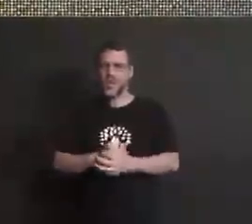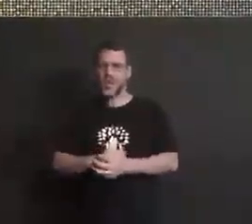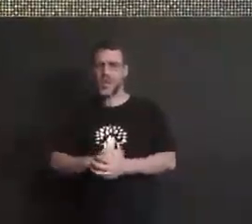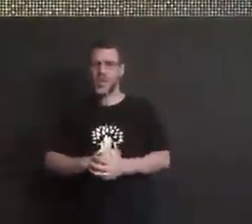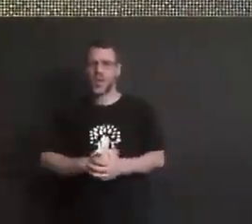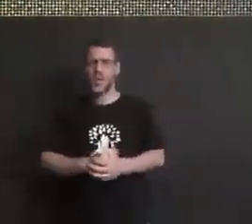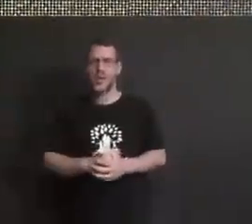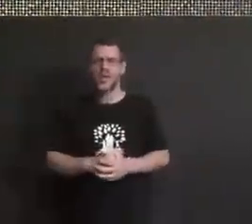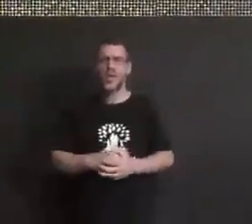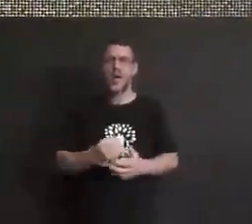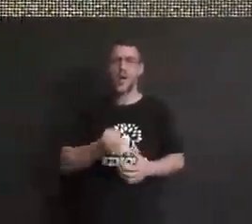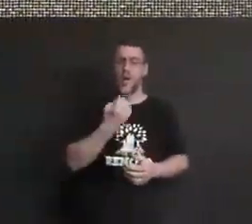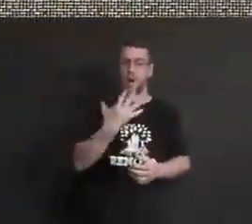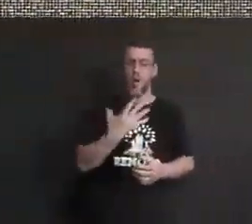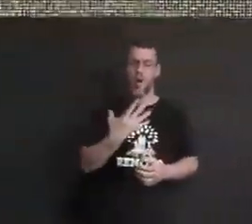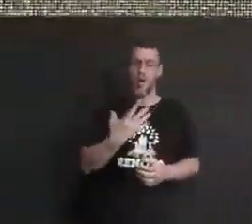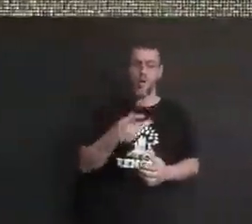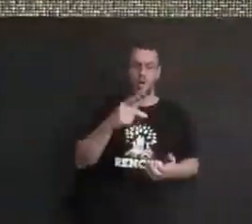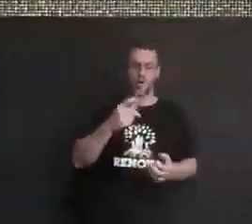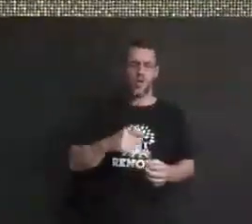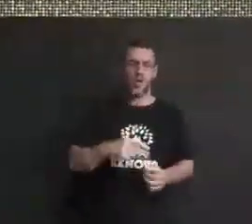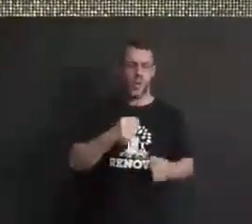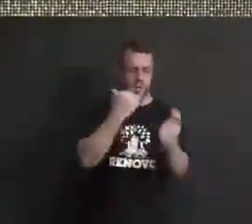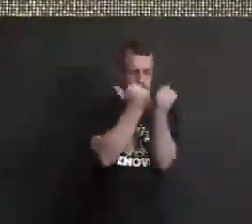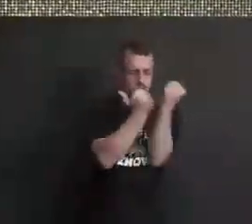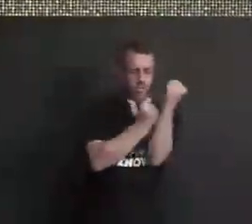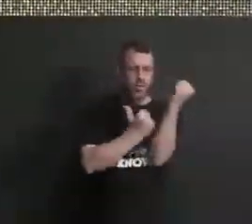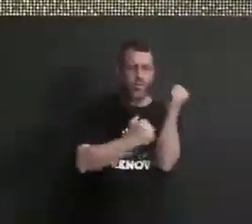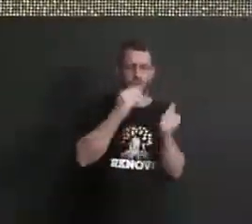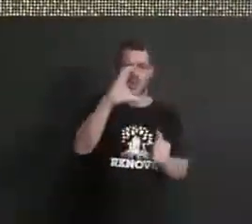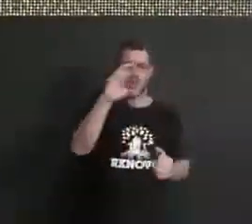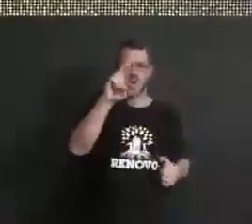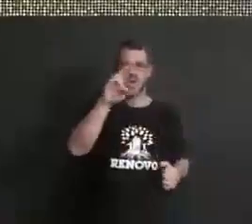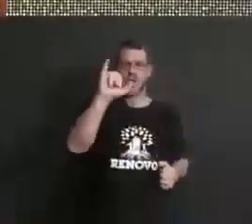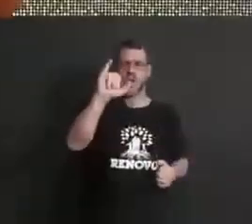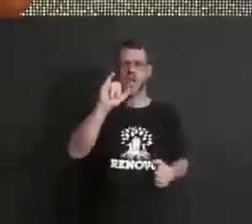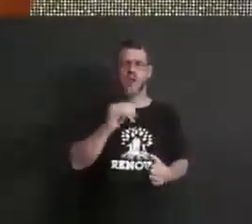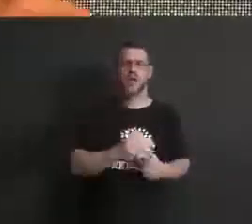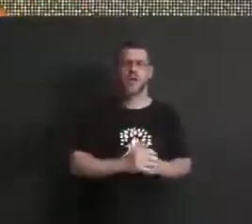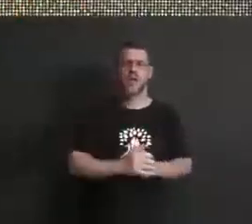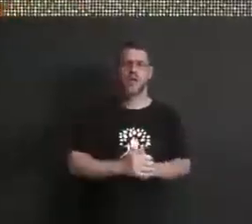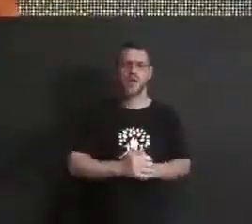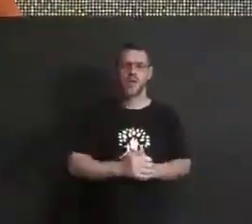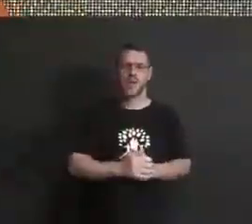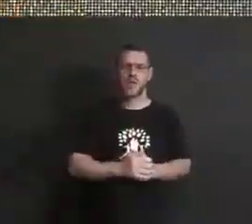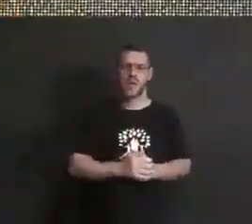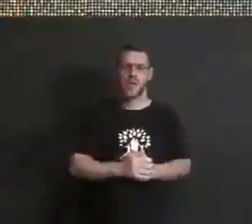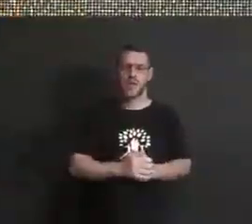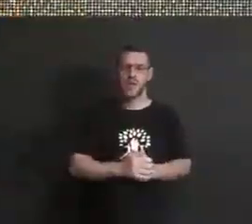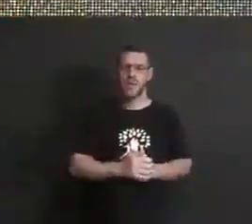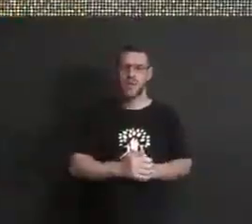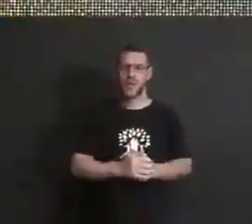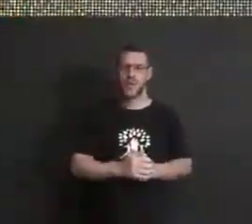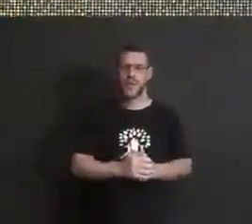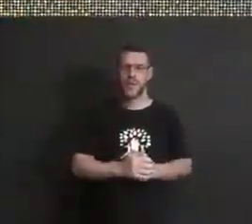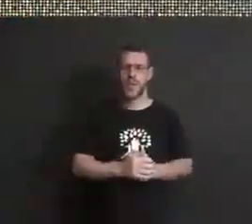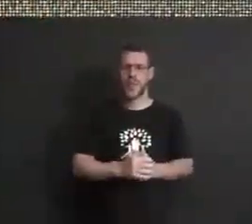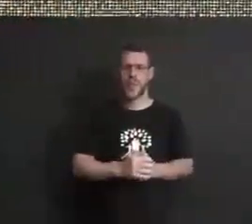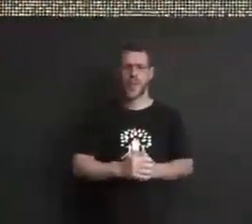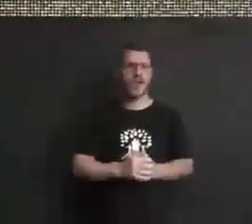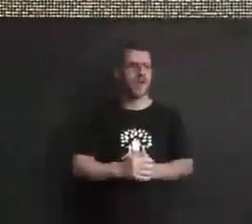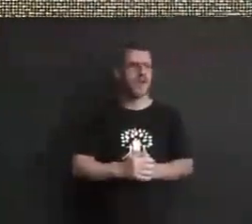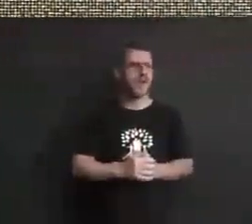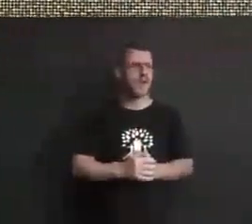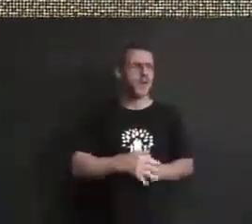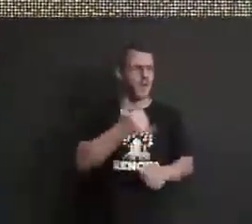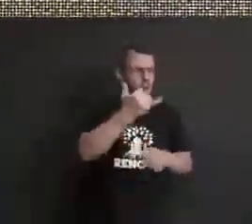Vale a pena esse projeto, CRI? Tive essa oportunidade nesse evento, estava lá o Mark Pier, é o líder mundial